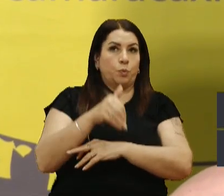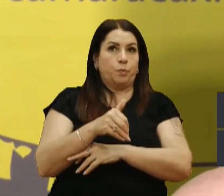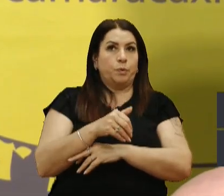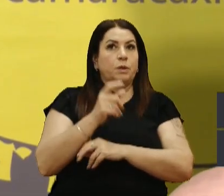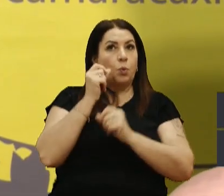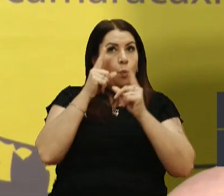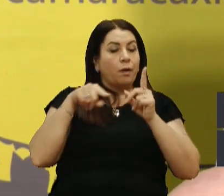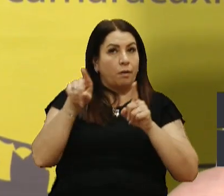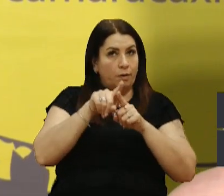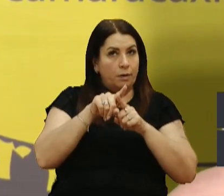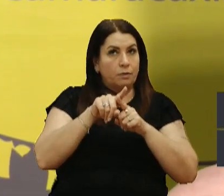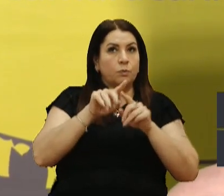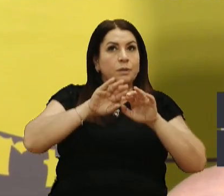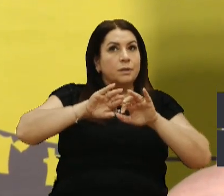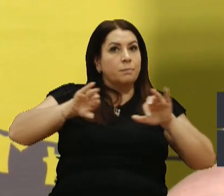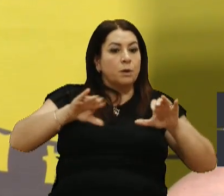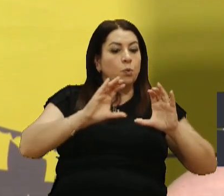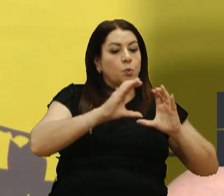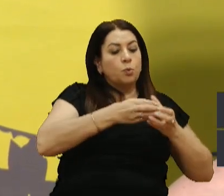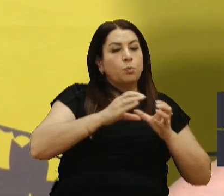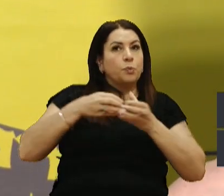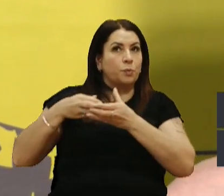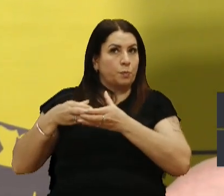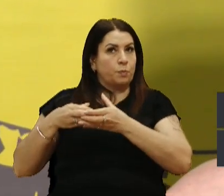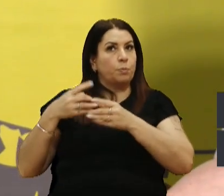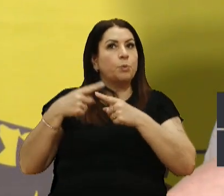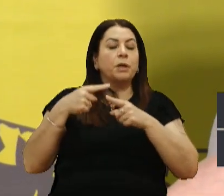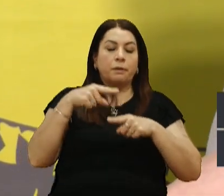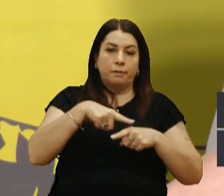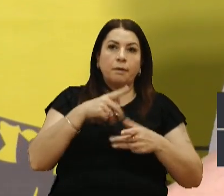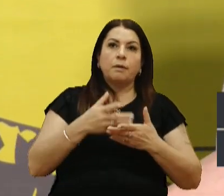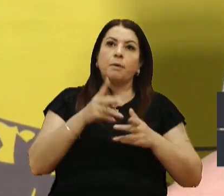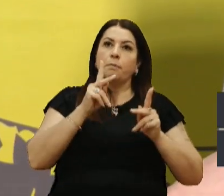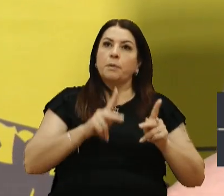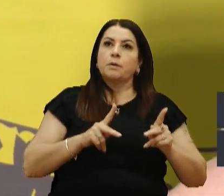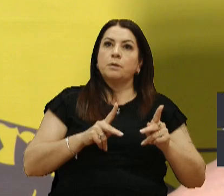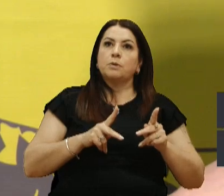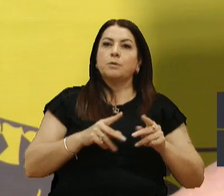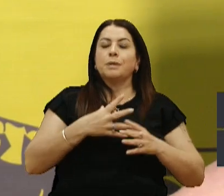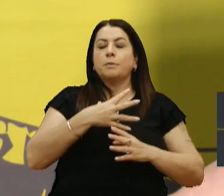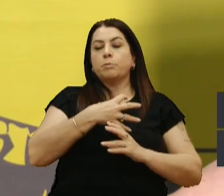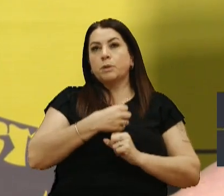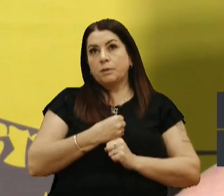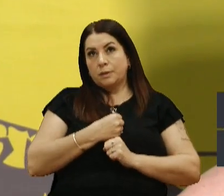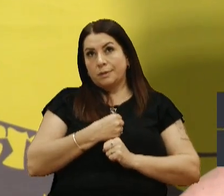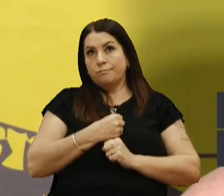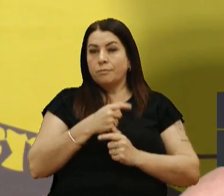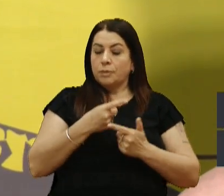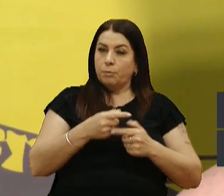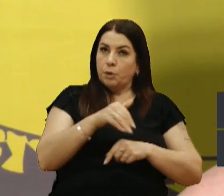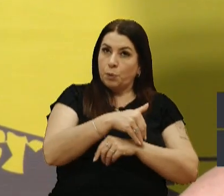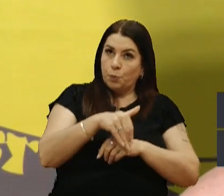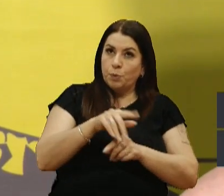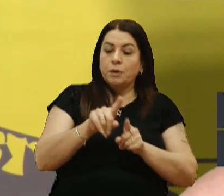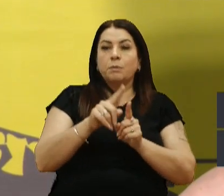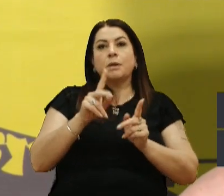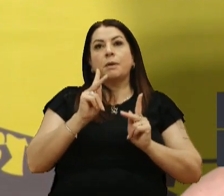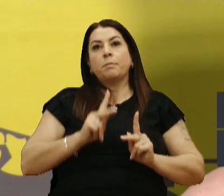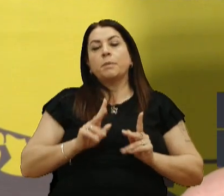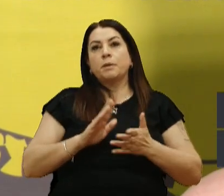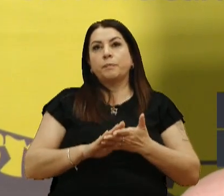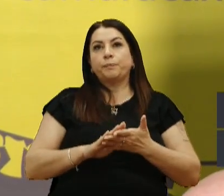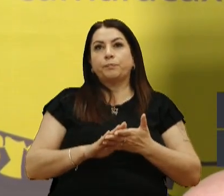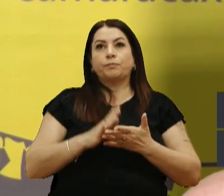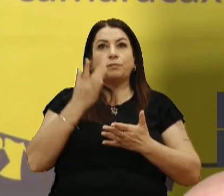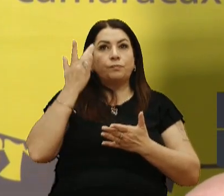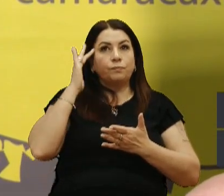eu alerto de separar em grupos essas pessoas, porque tem ali a pessoa que está na depressão, que está na situação de rua, tem ali a pessoa que está,